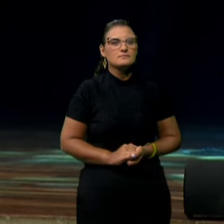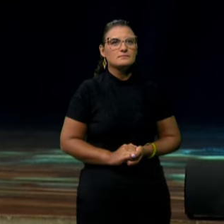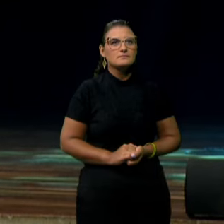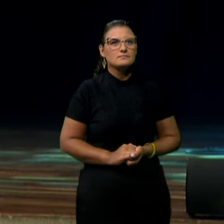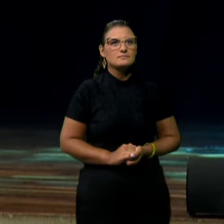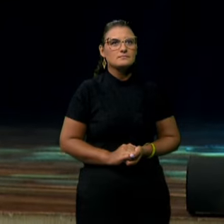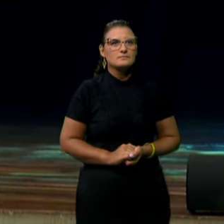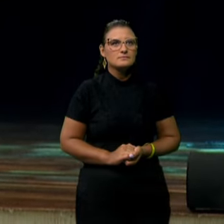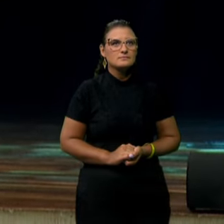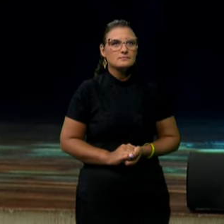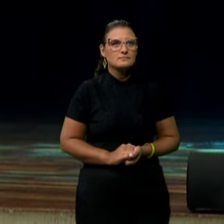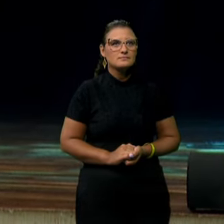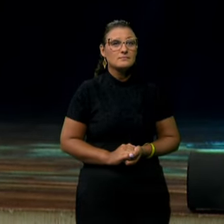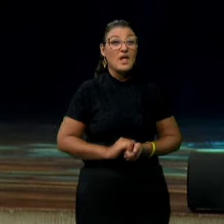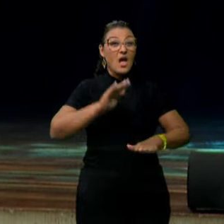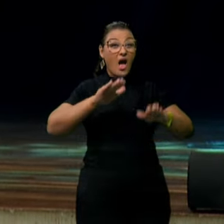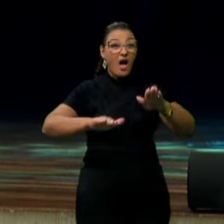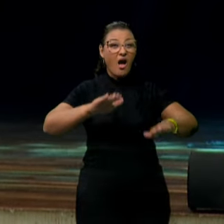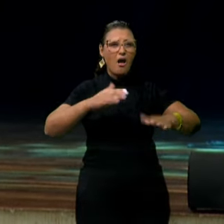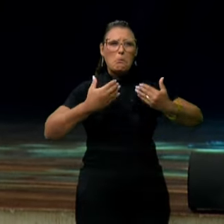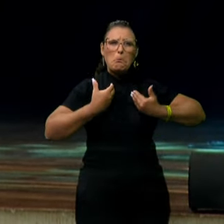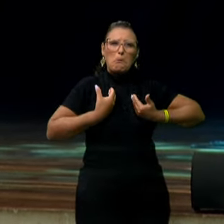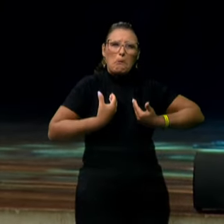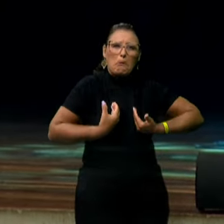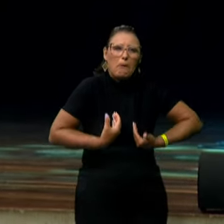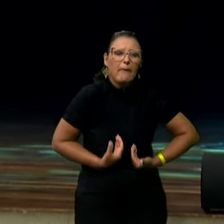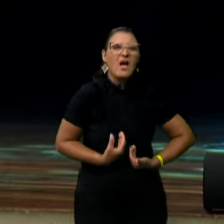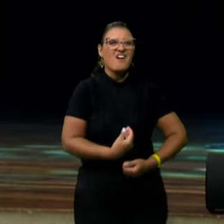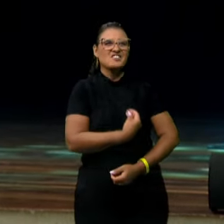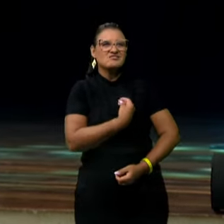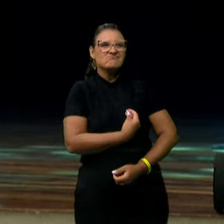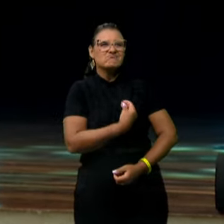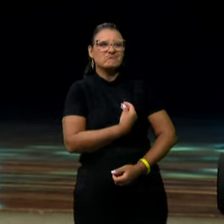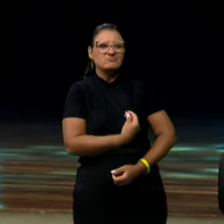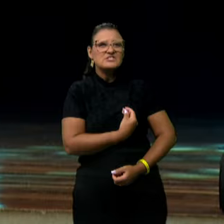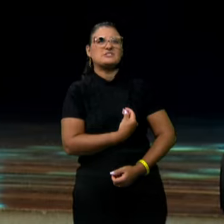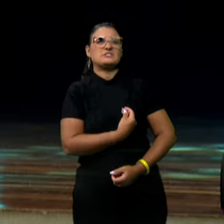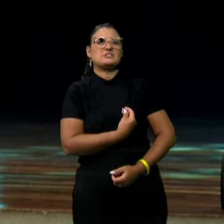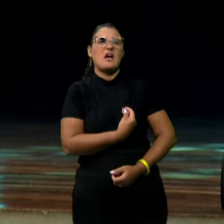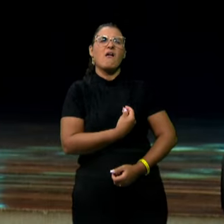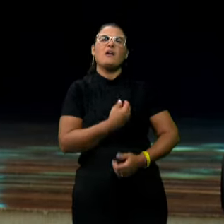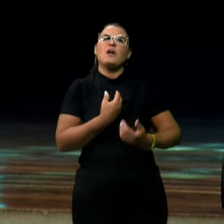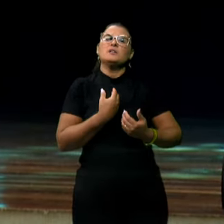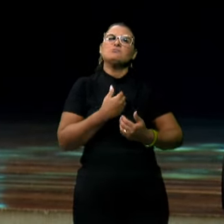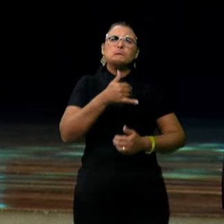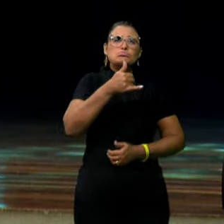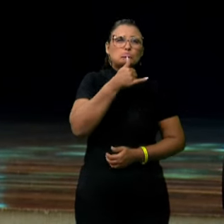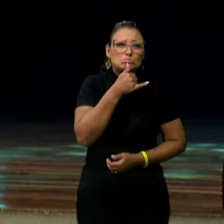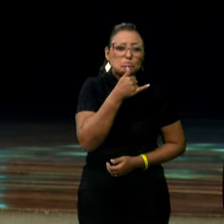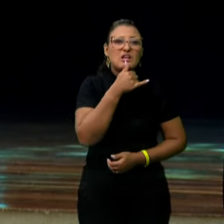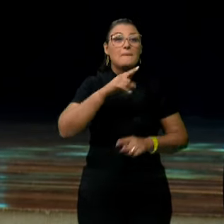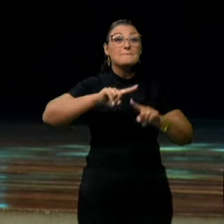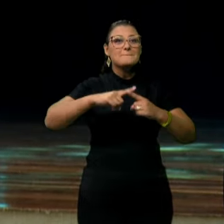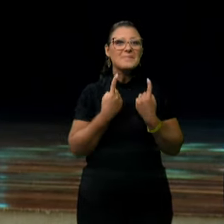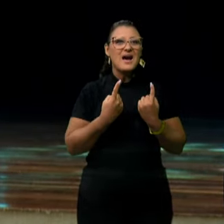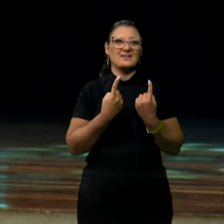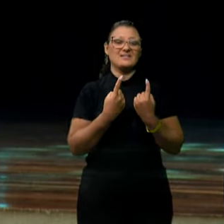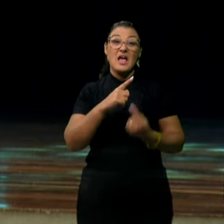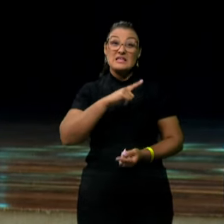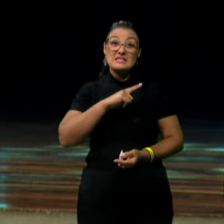caímos o nosso enfraquecemos nos debilitamos mas essas palavras não podem ser apagada porque